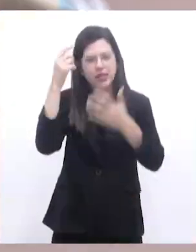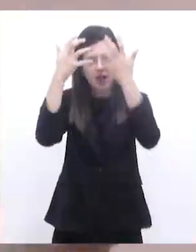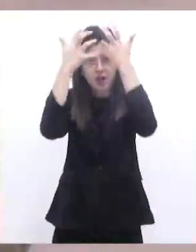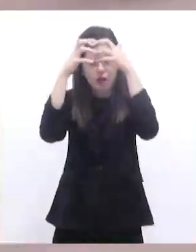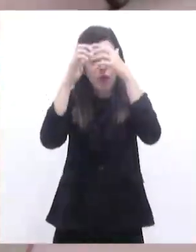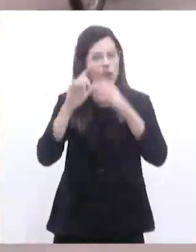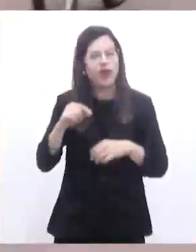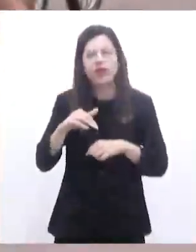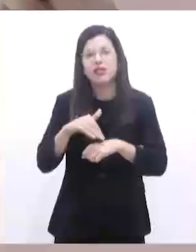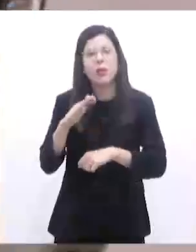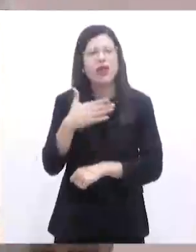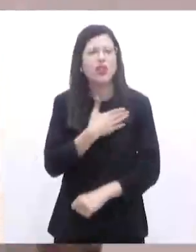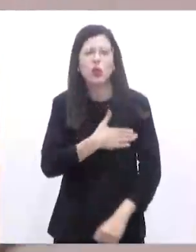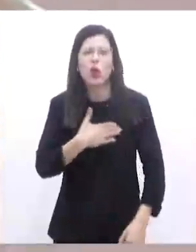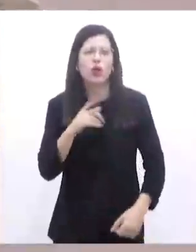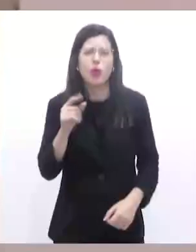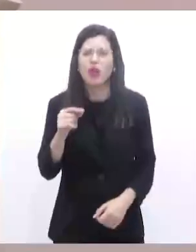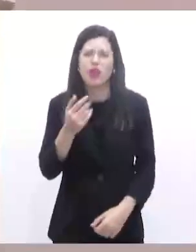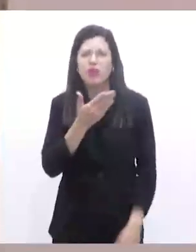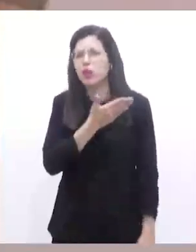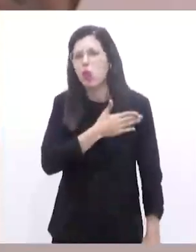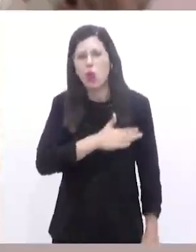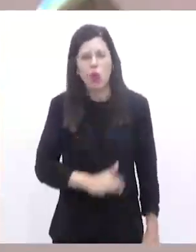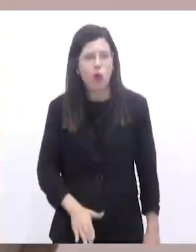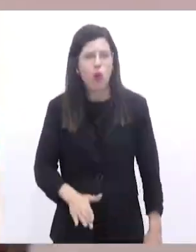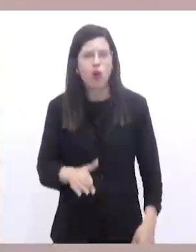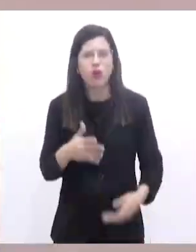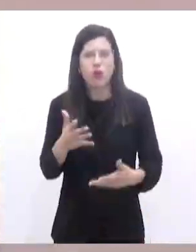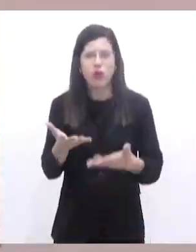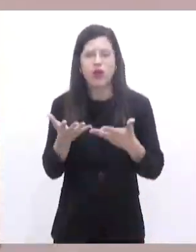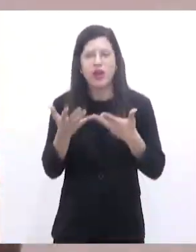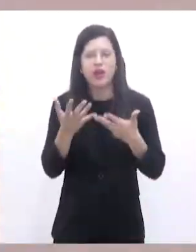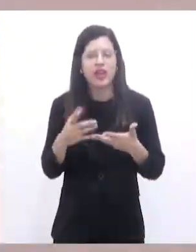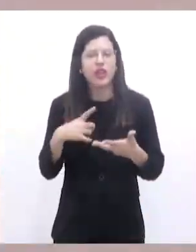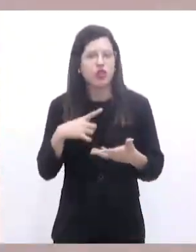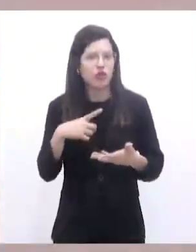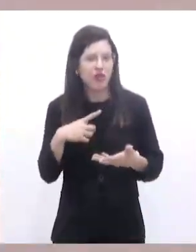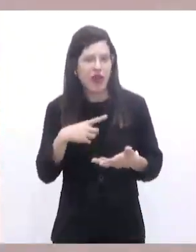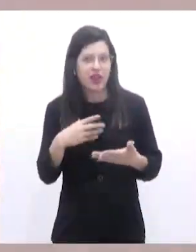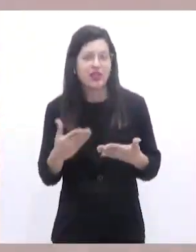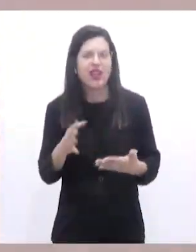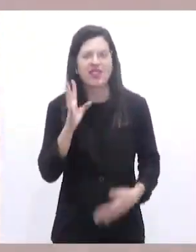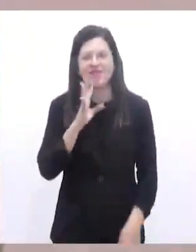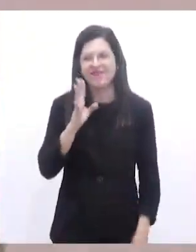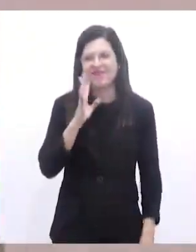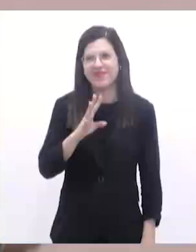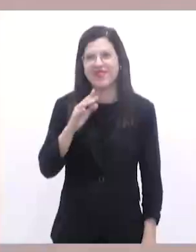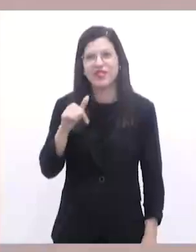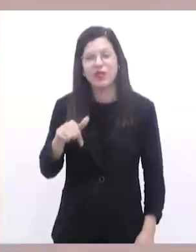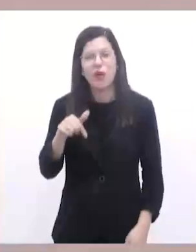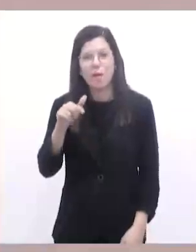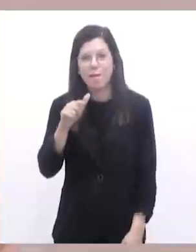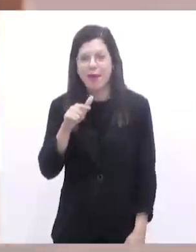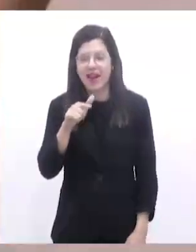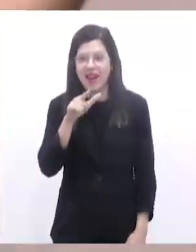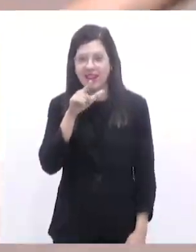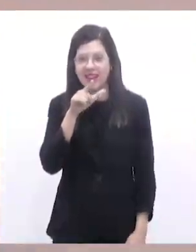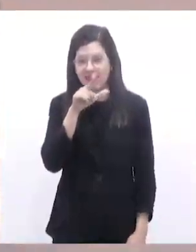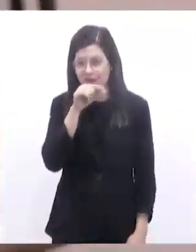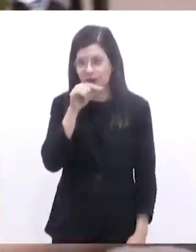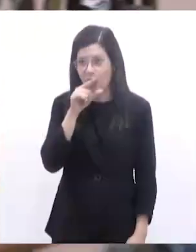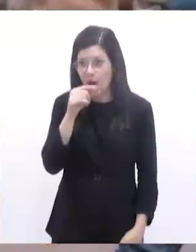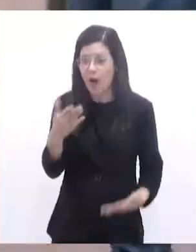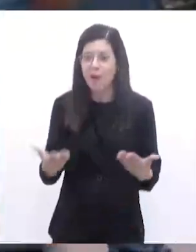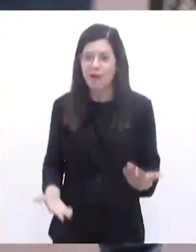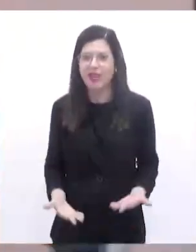mais gosta daqui? O que você não gosta? O que você gostaria que tivesse? E é muito legal. A gente foi para Nilópolis e assim, gente, beija-flor